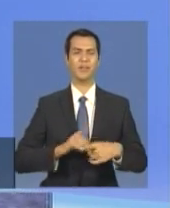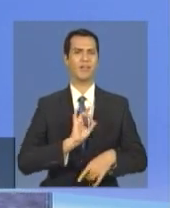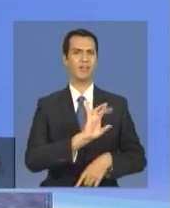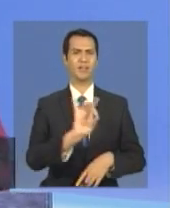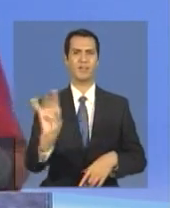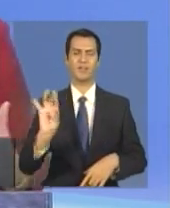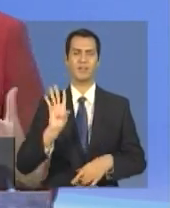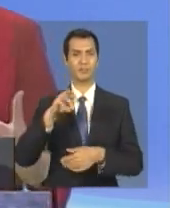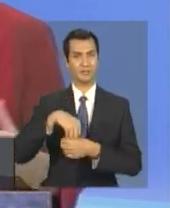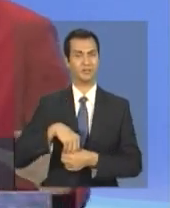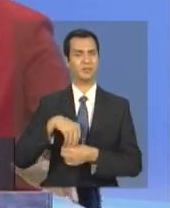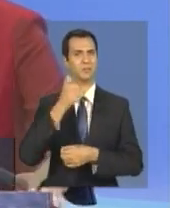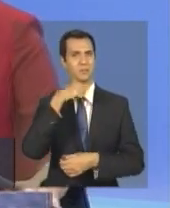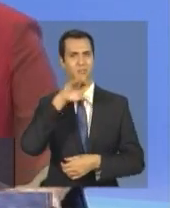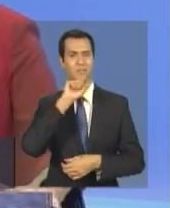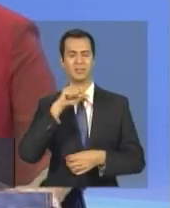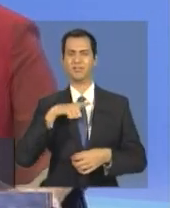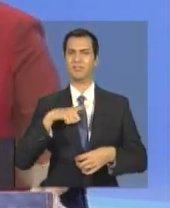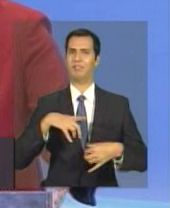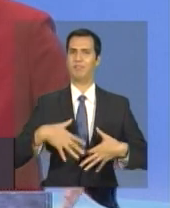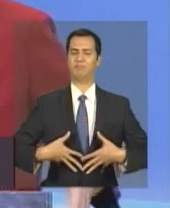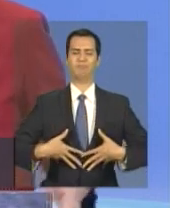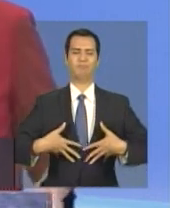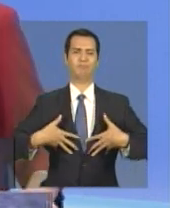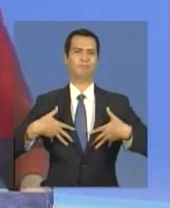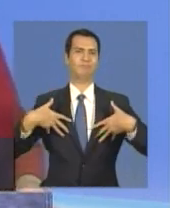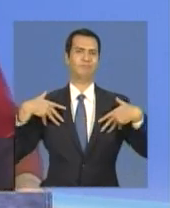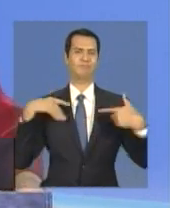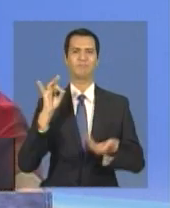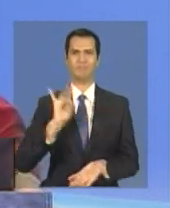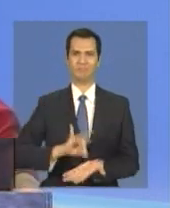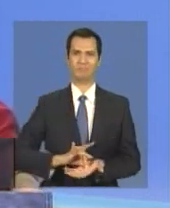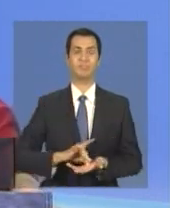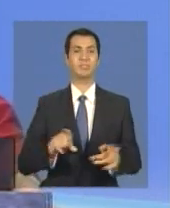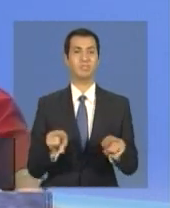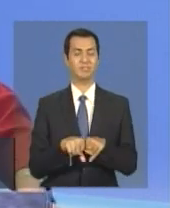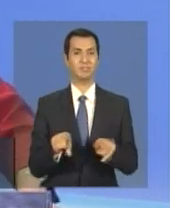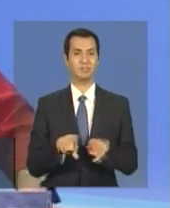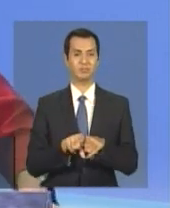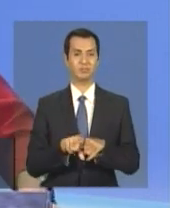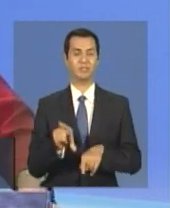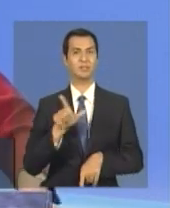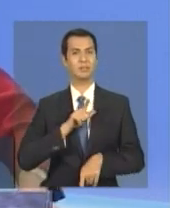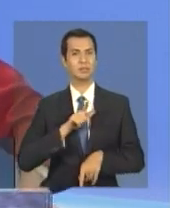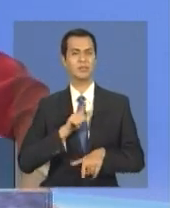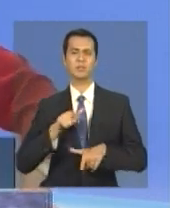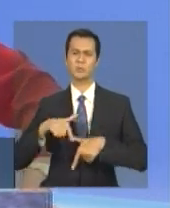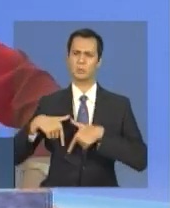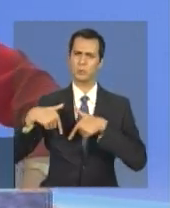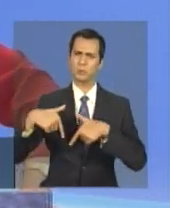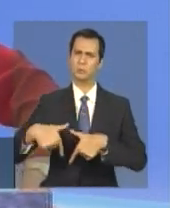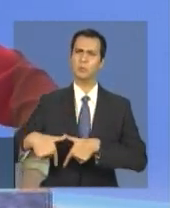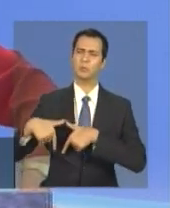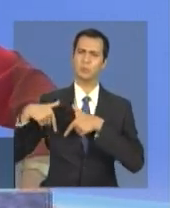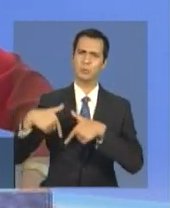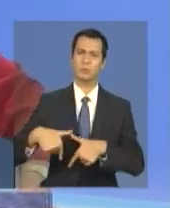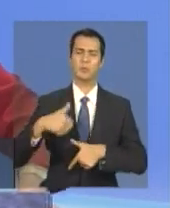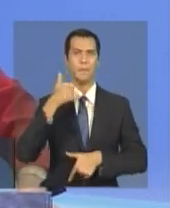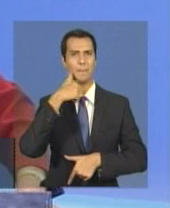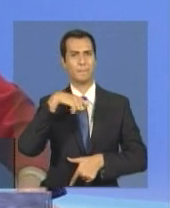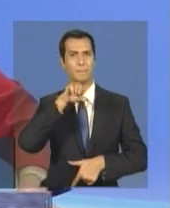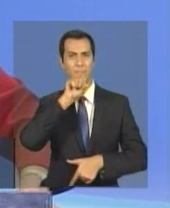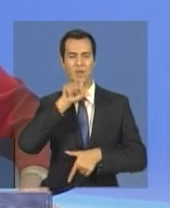enorme das mães no momento desse, mas também tem uma dedicação extraordinária das